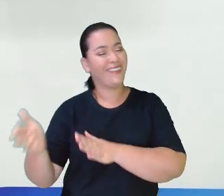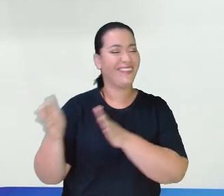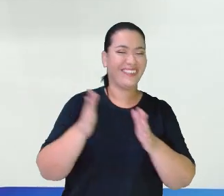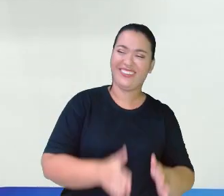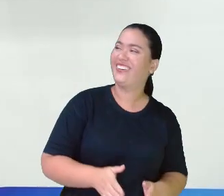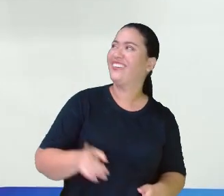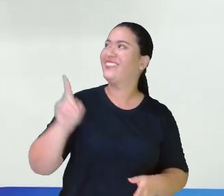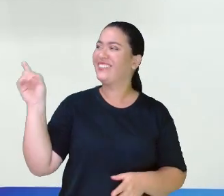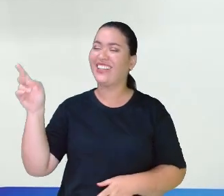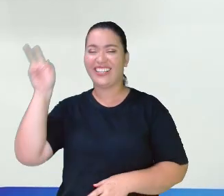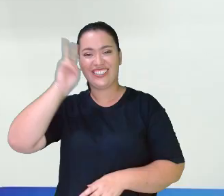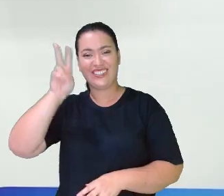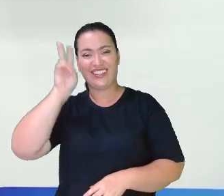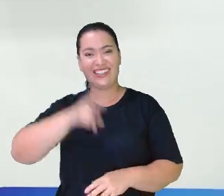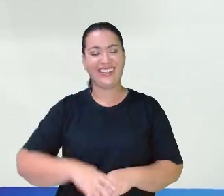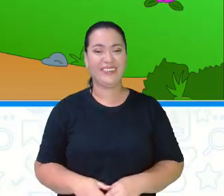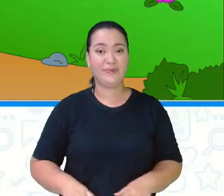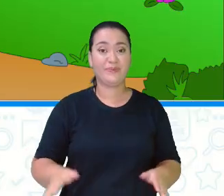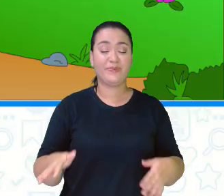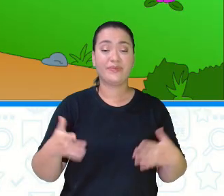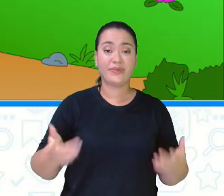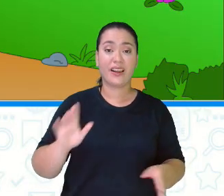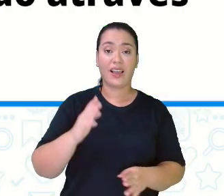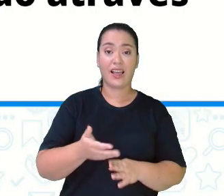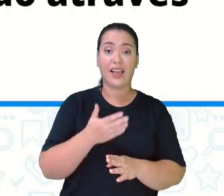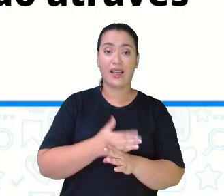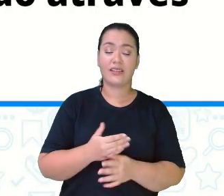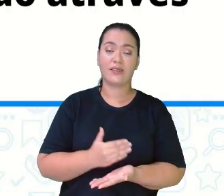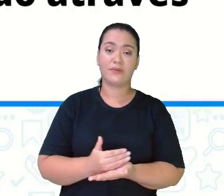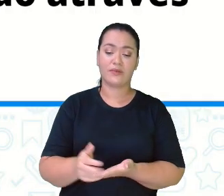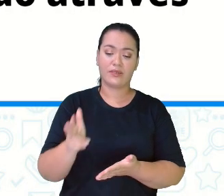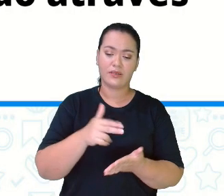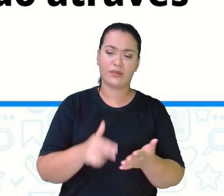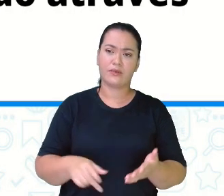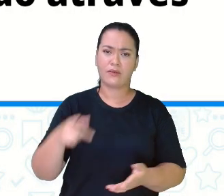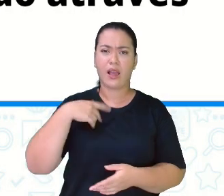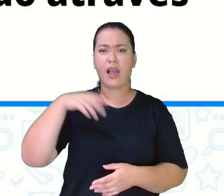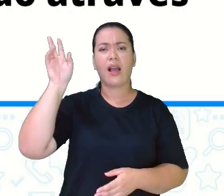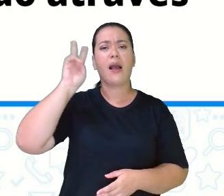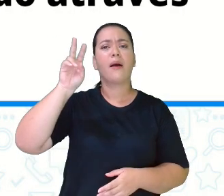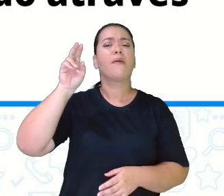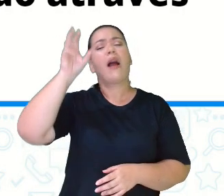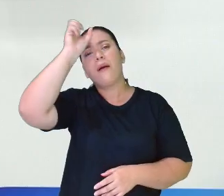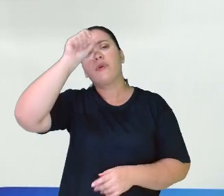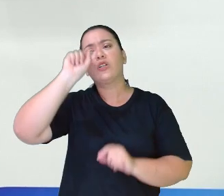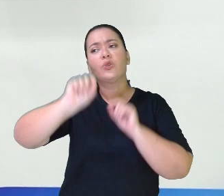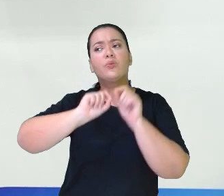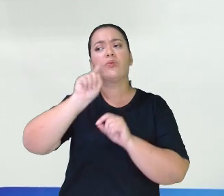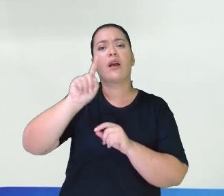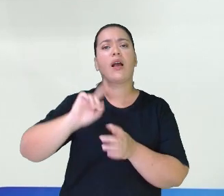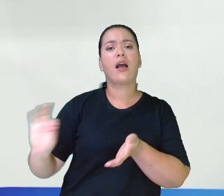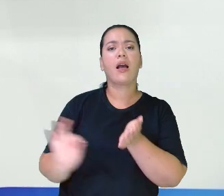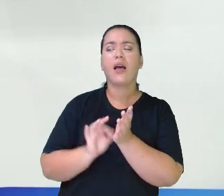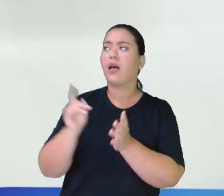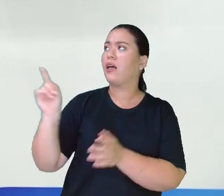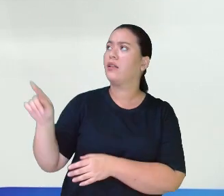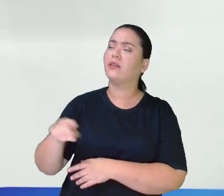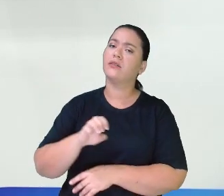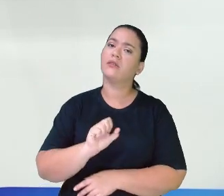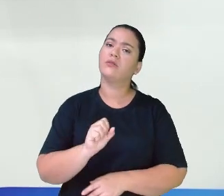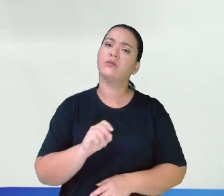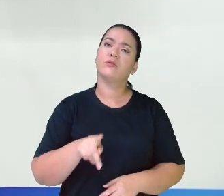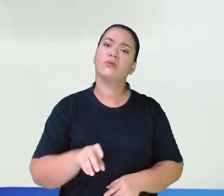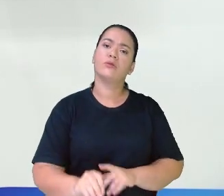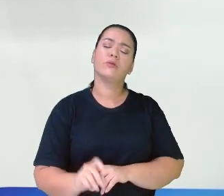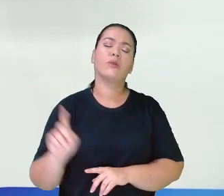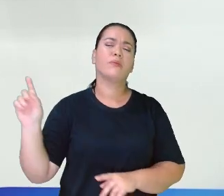melhor, né, professora? Vamos lá. Então, antes de começar a leitura, vamos aprender um pouquinho sobre ele. Porque geralmente, realmente, quando você vai ler fábulas, sempre tem, né? Fábulas